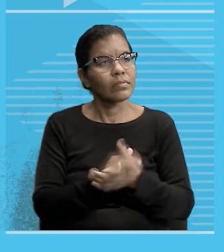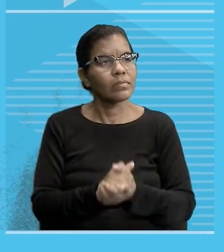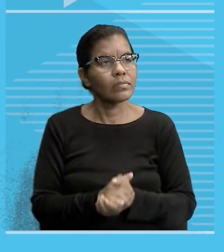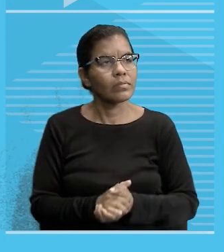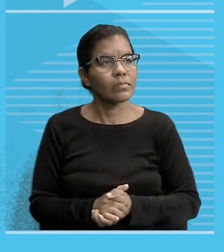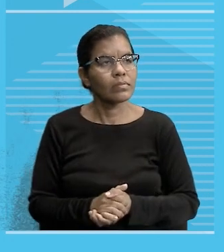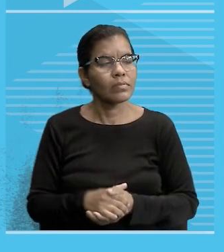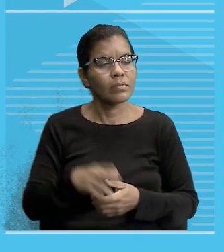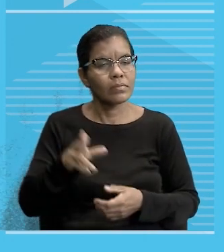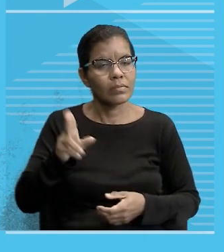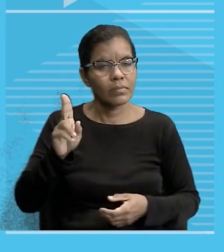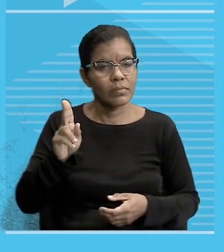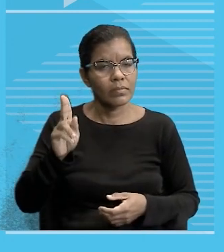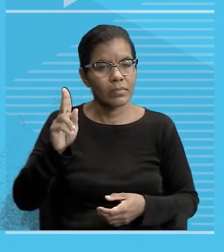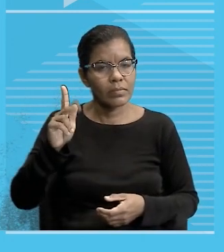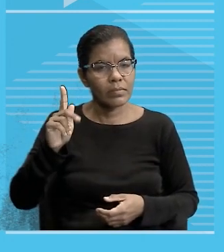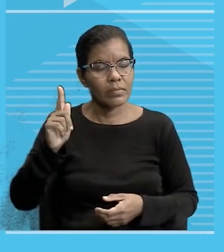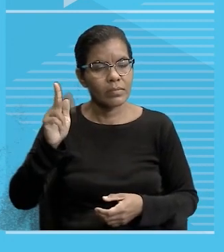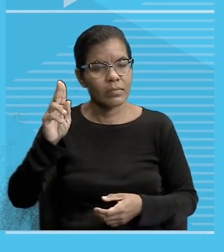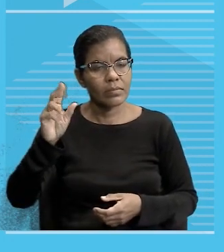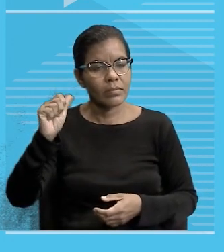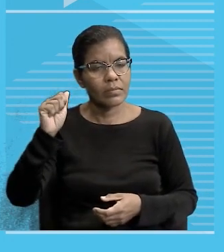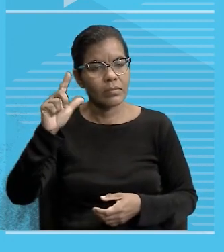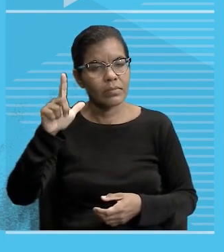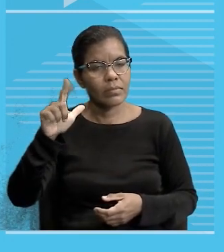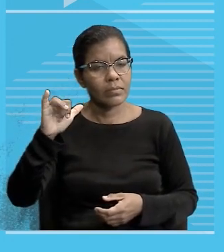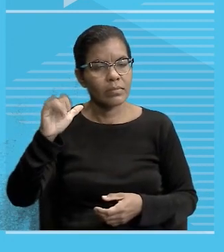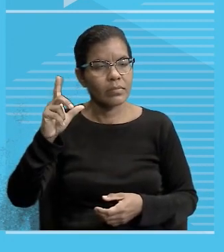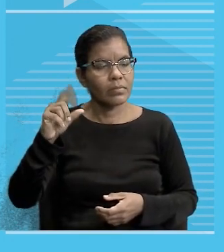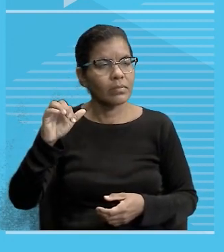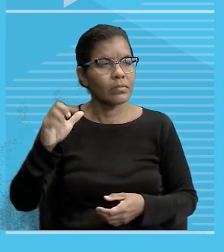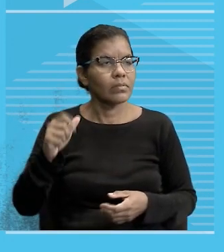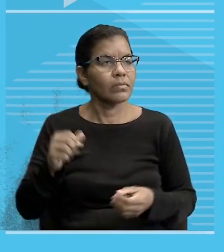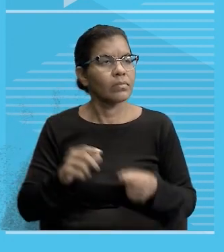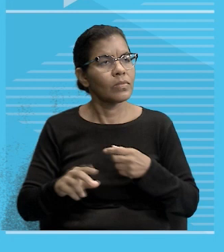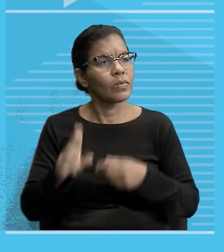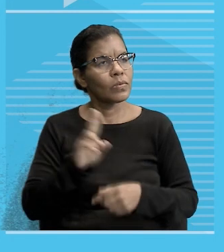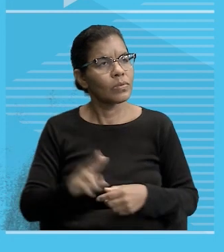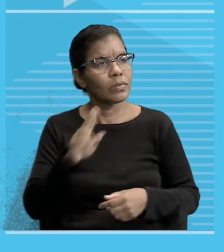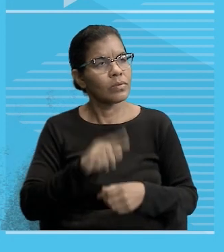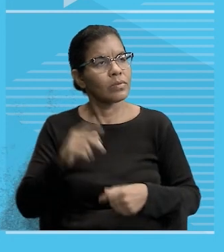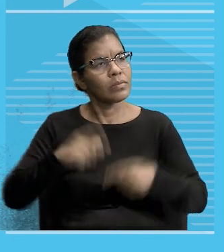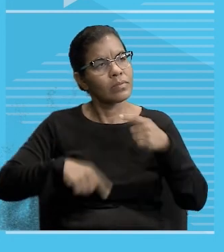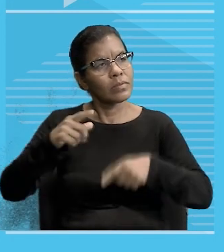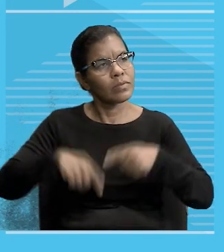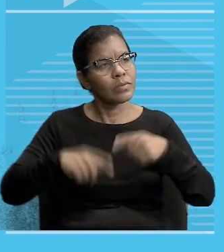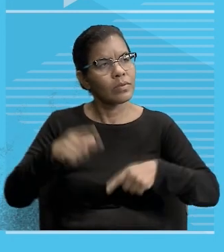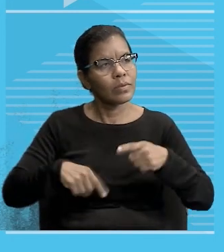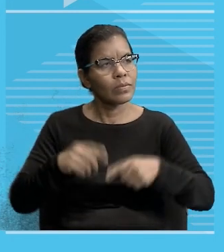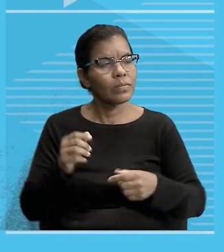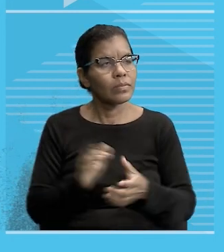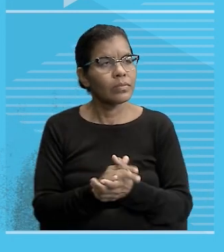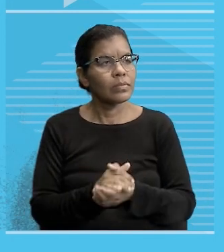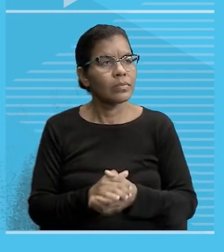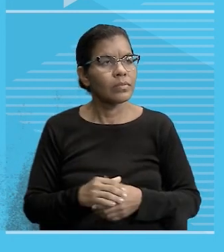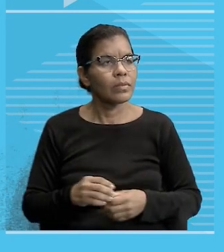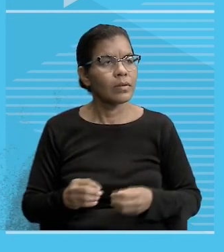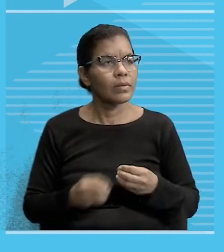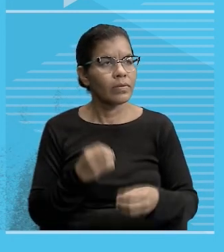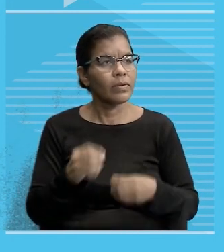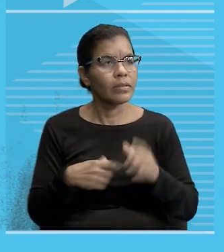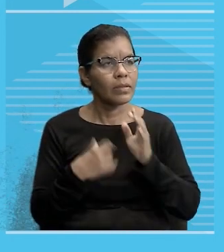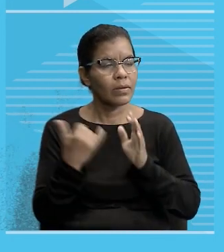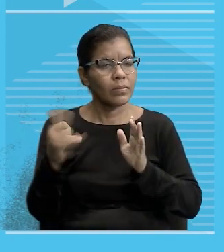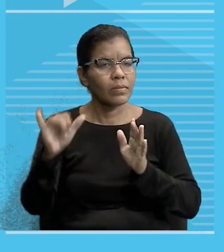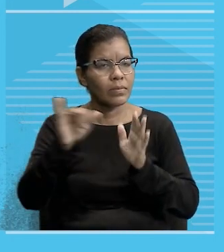desenvolvimento da qualidade utilizam-se ferramentas que são metodologias que servem para